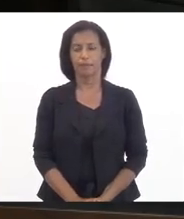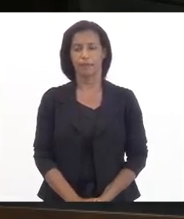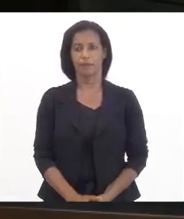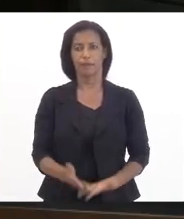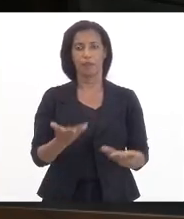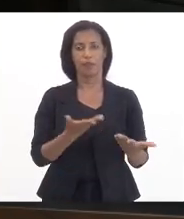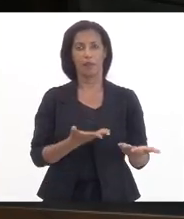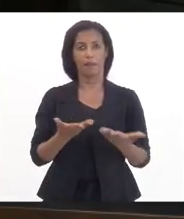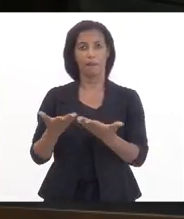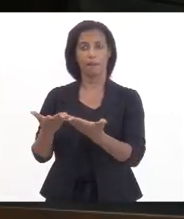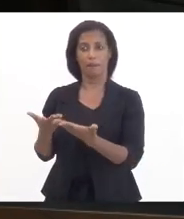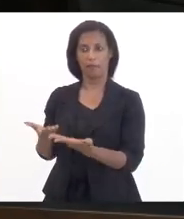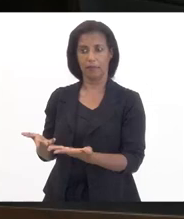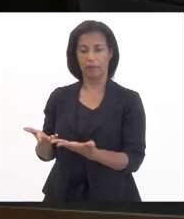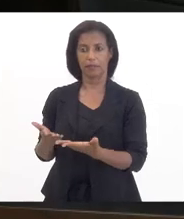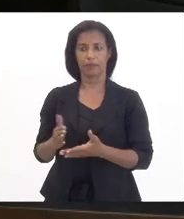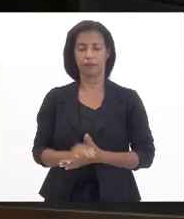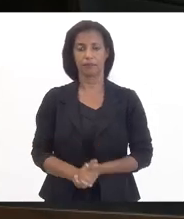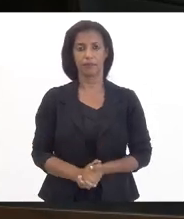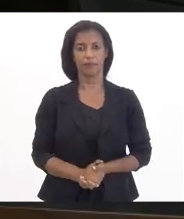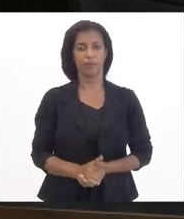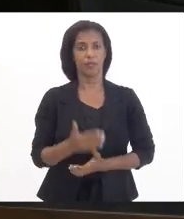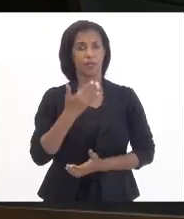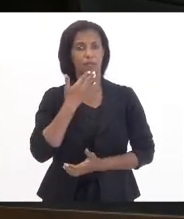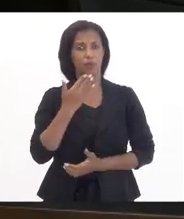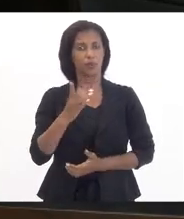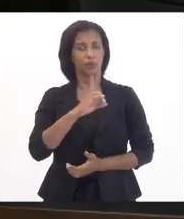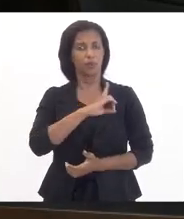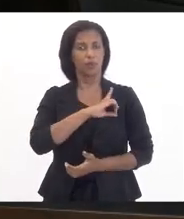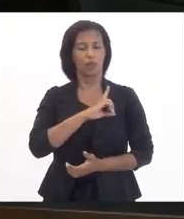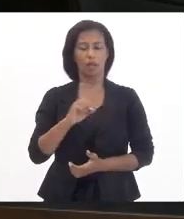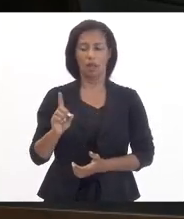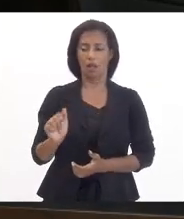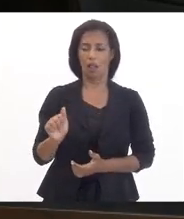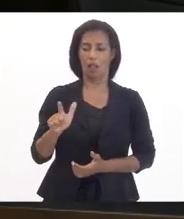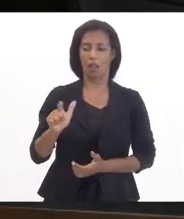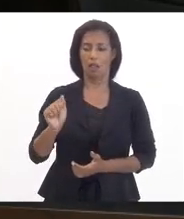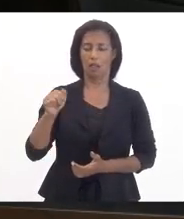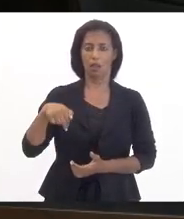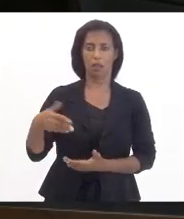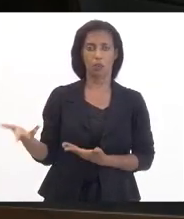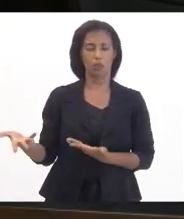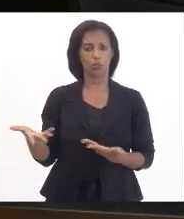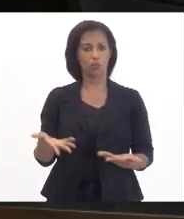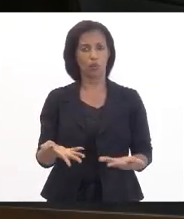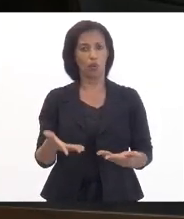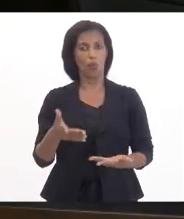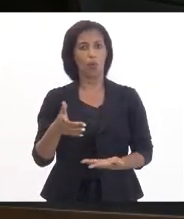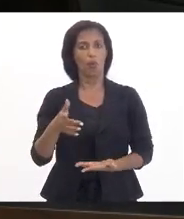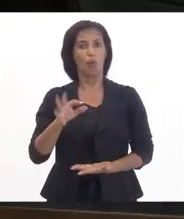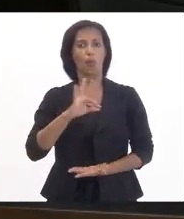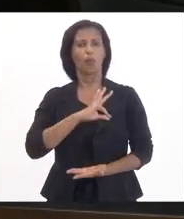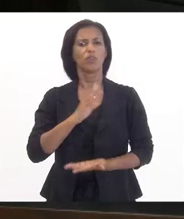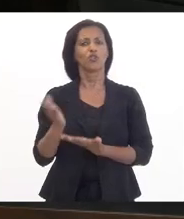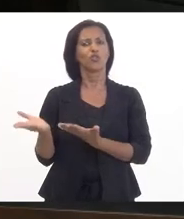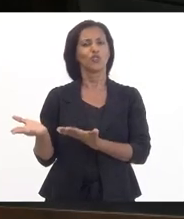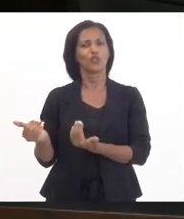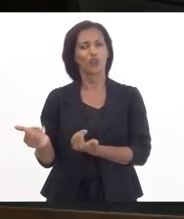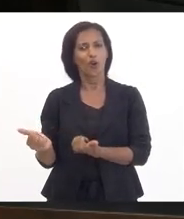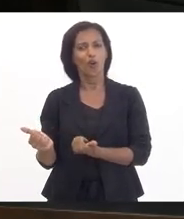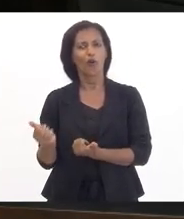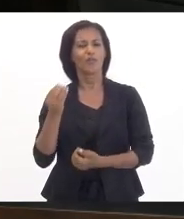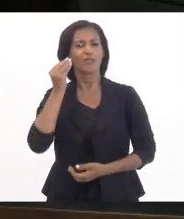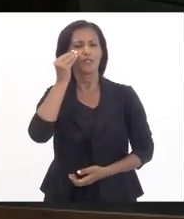passar em suas mãos, e eu pedi que o delegado Alain trouxesse hoje policiais jovens e